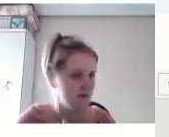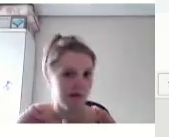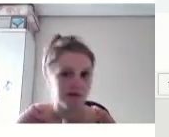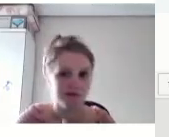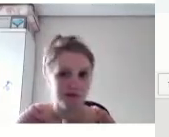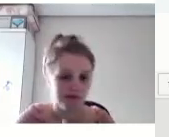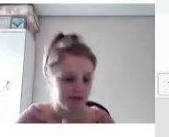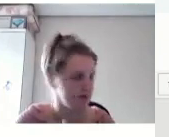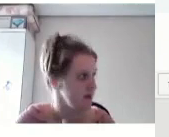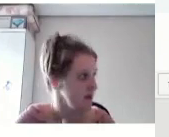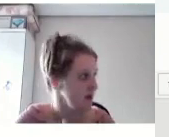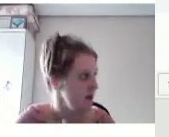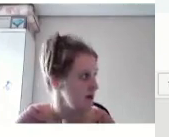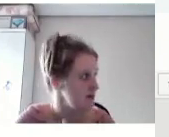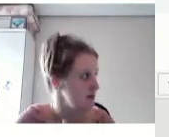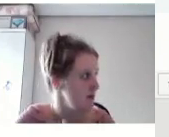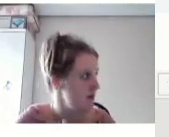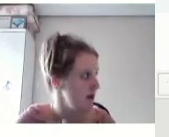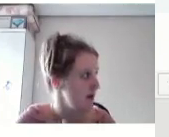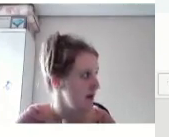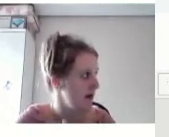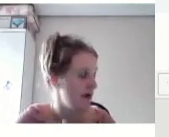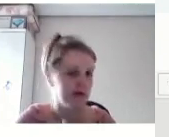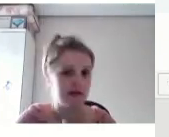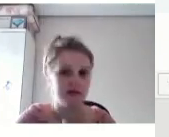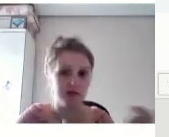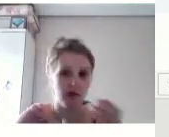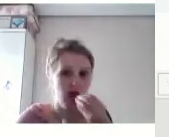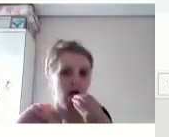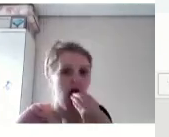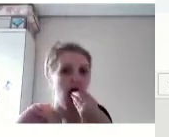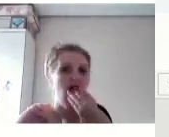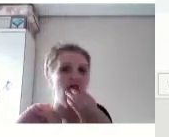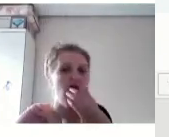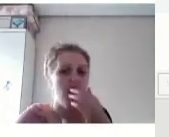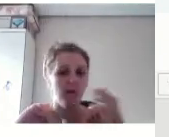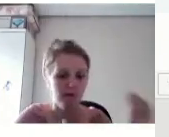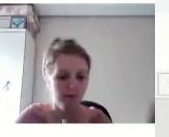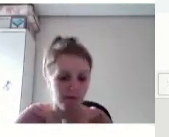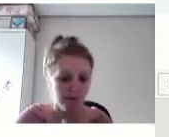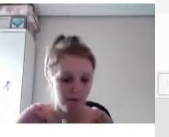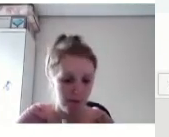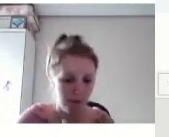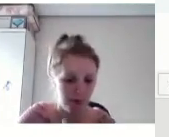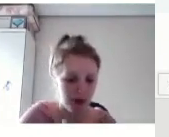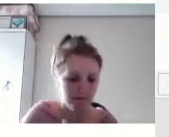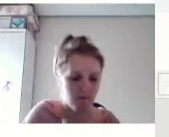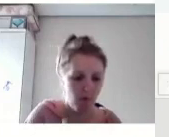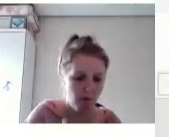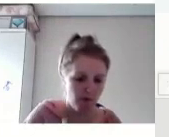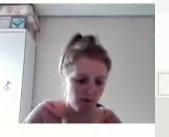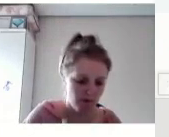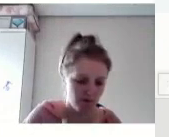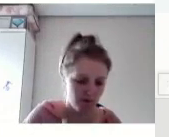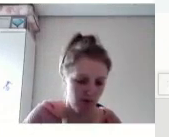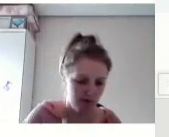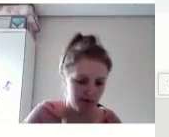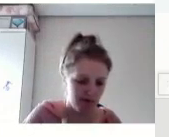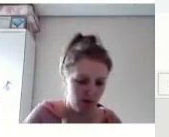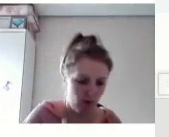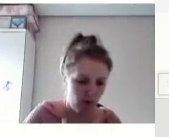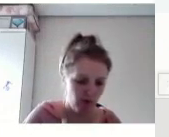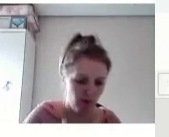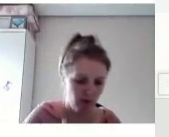ponto desapareceu, né? E por isso que eu estou falando sempre quando eu estou construindo, ou estou falando da funcional hamiltoniana, a